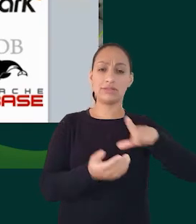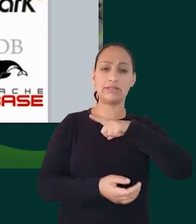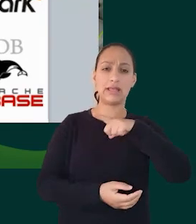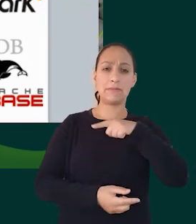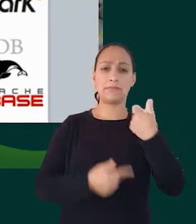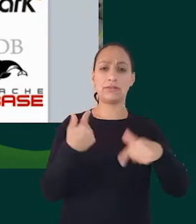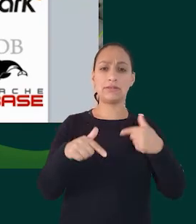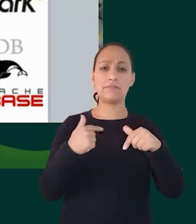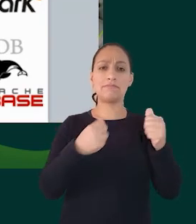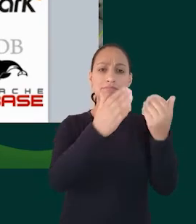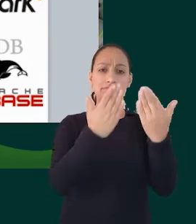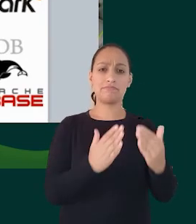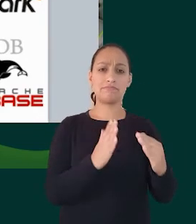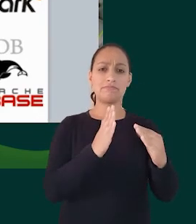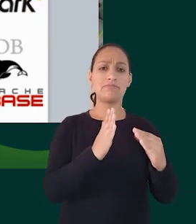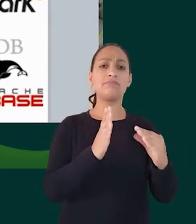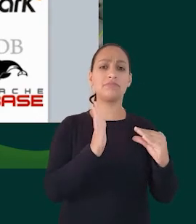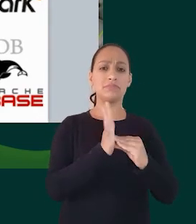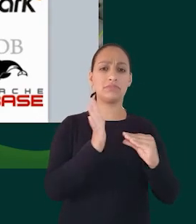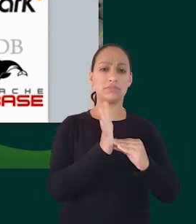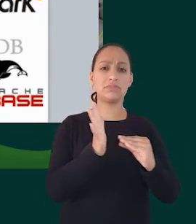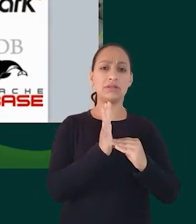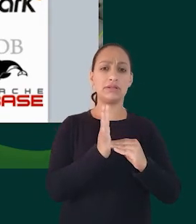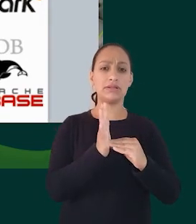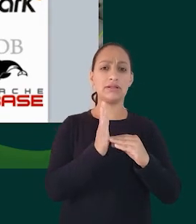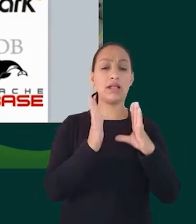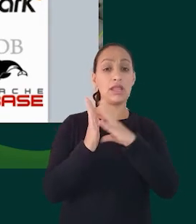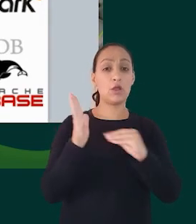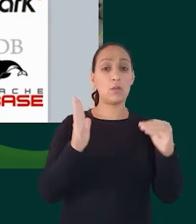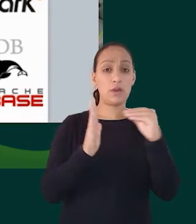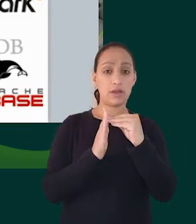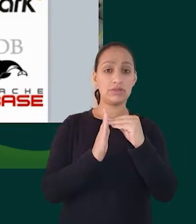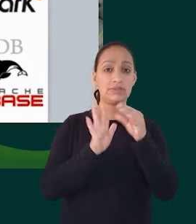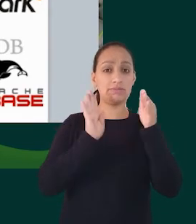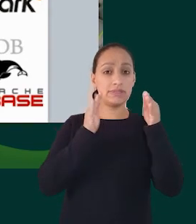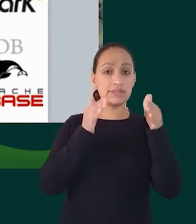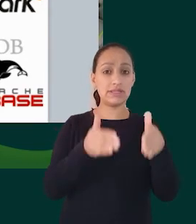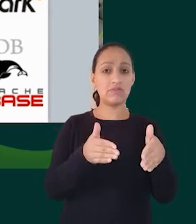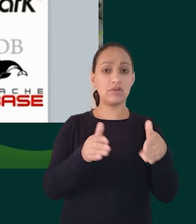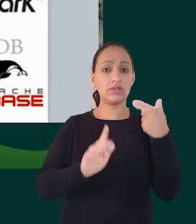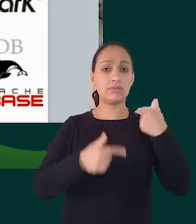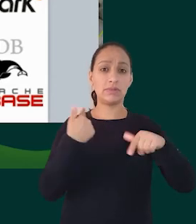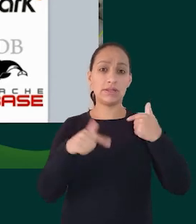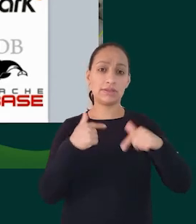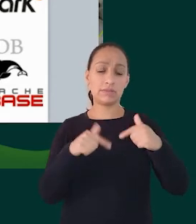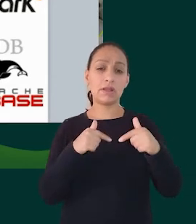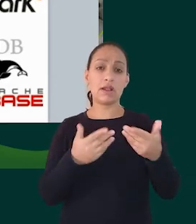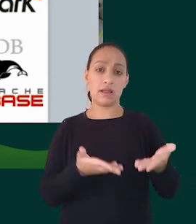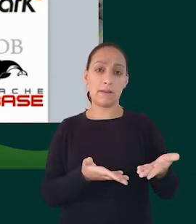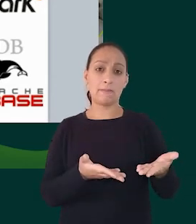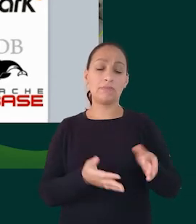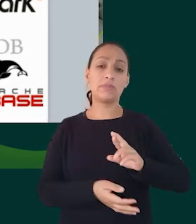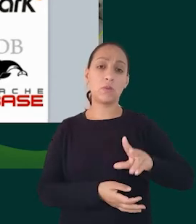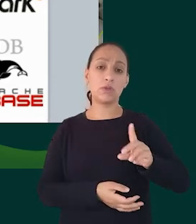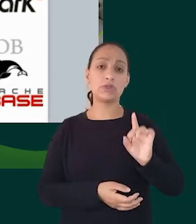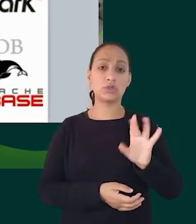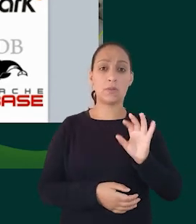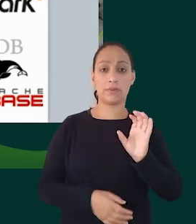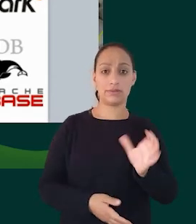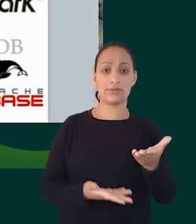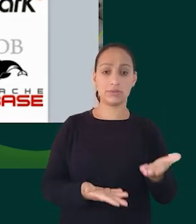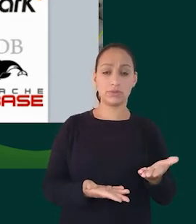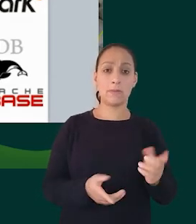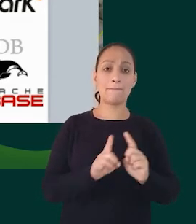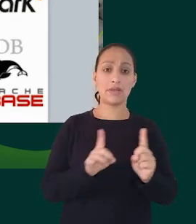tá? Desde linguagens mais específicas para trabalhar com, não só para isto, tá? Mas